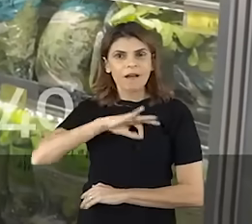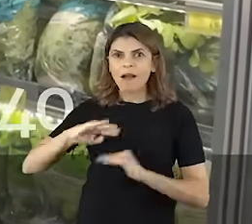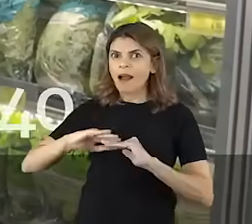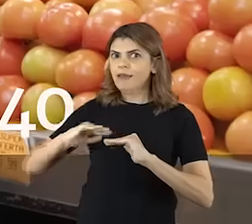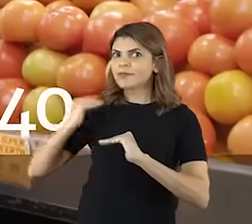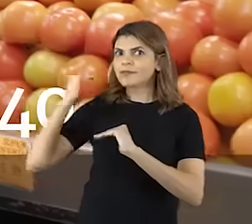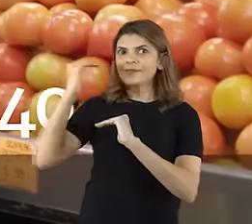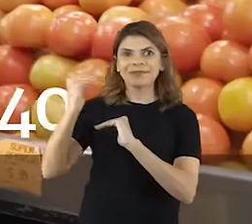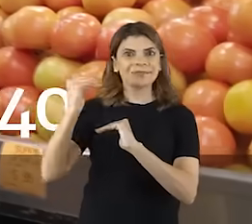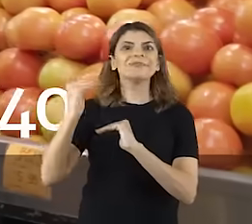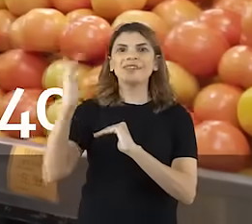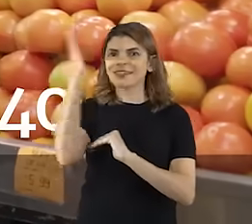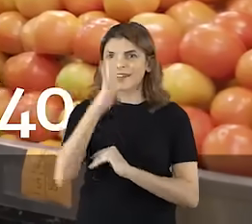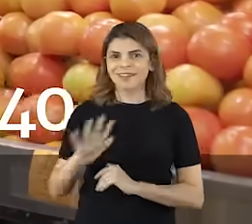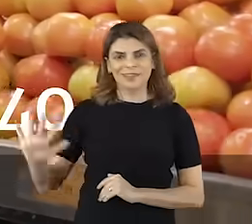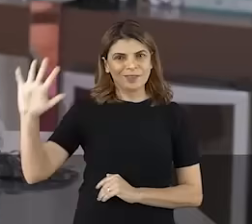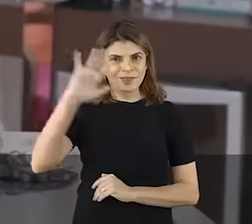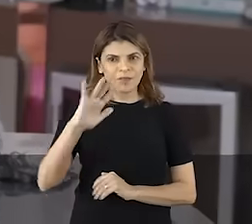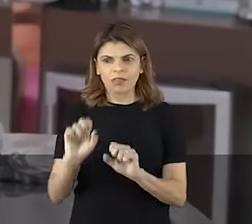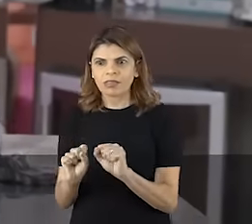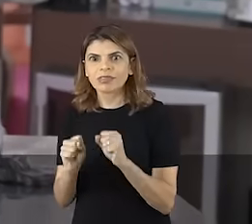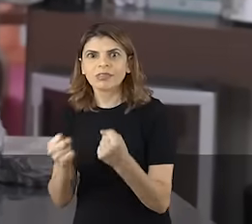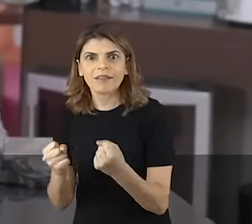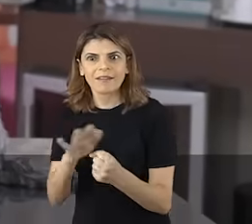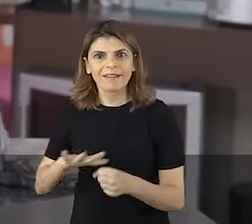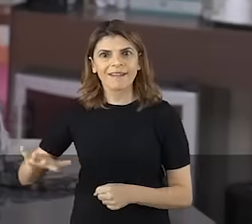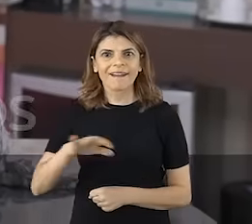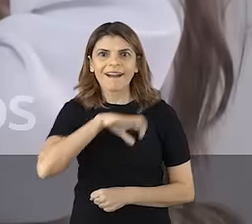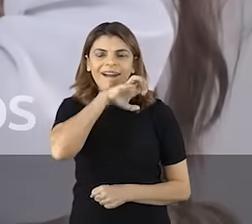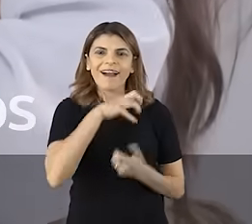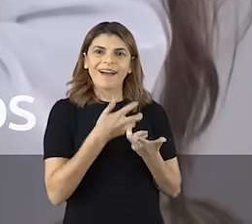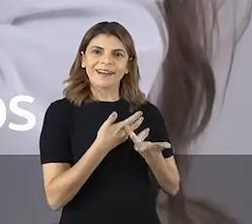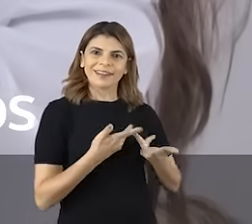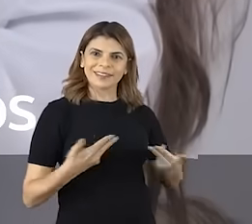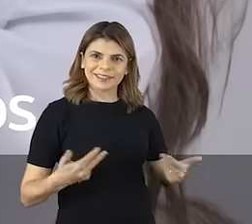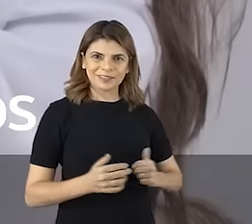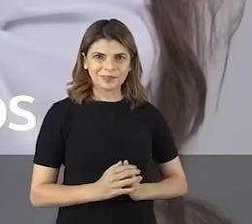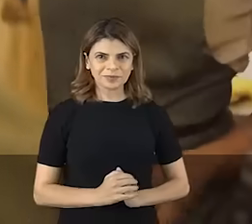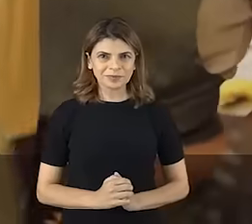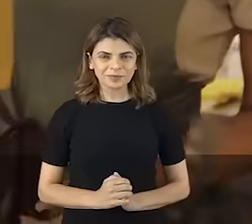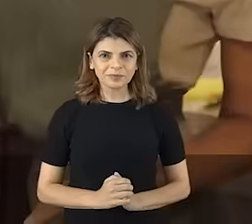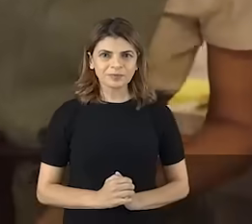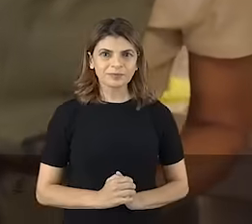paulista, acima do valor nacional. Está na defesa dos animais.